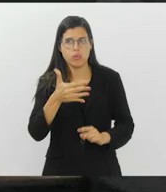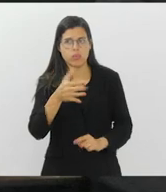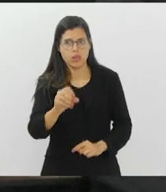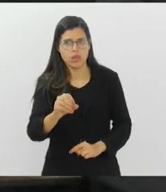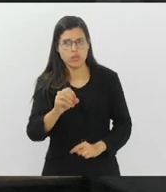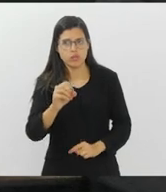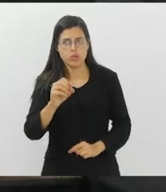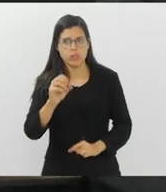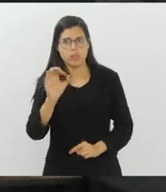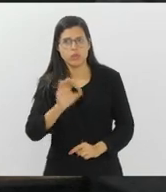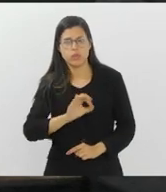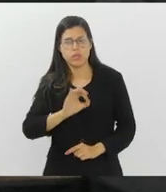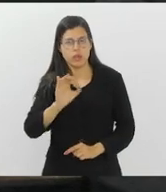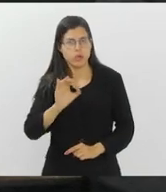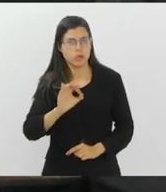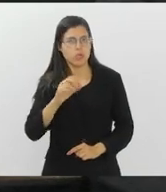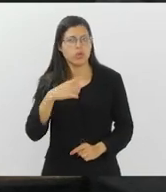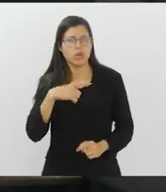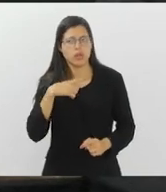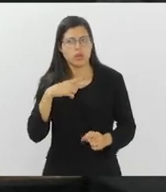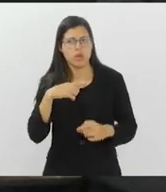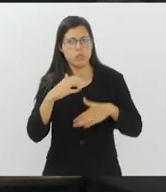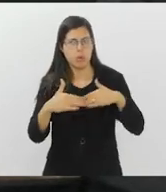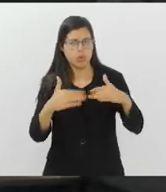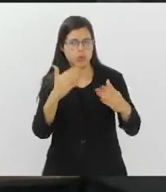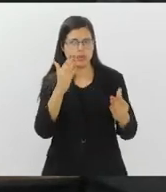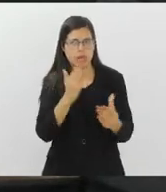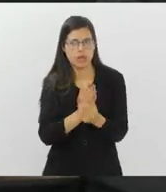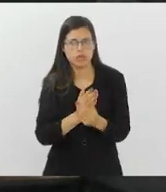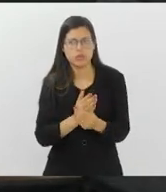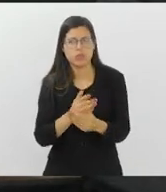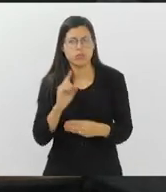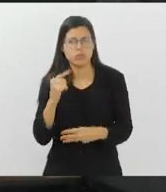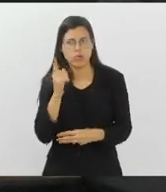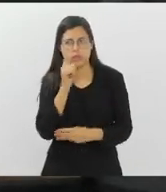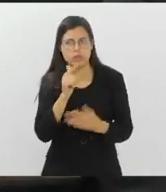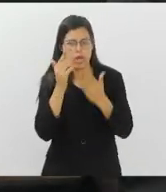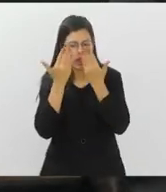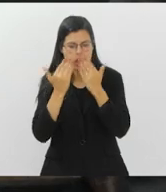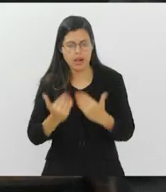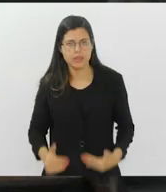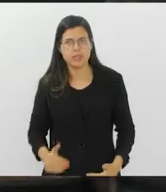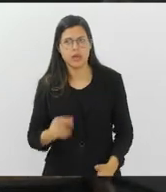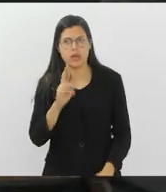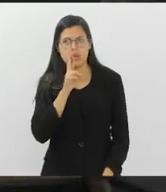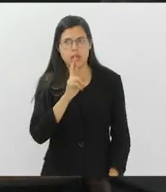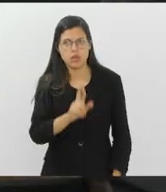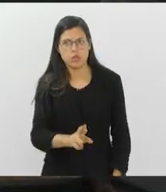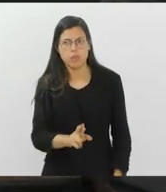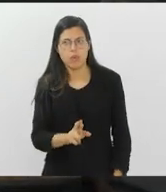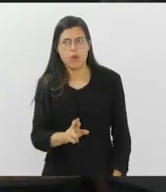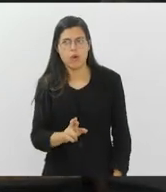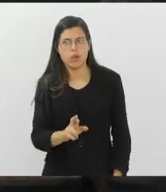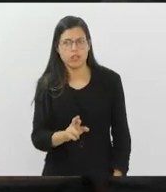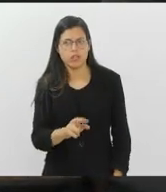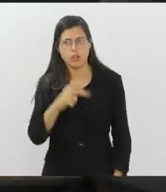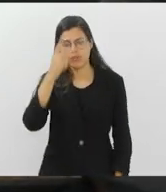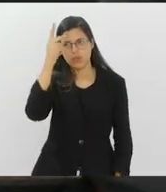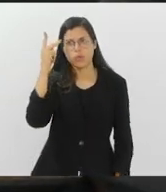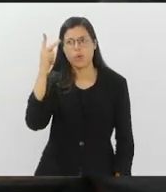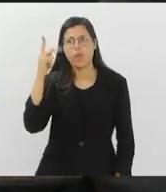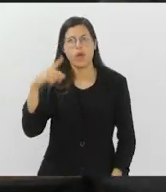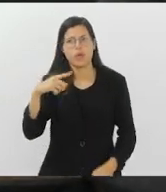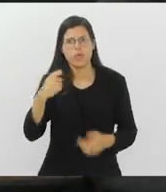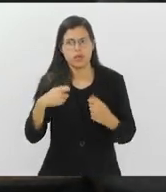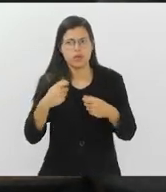com o processo sancionador, e aí sim, para que a gente possa analisar e dar essa resposta para o beneficiário, aí envolve o